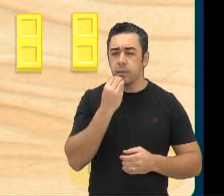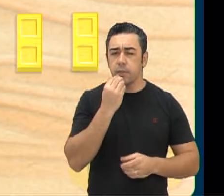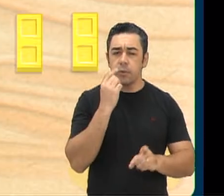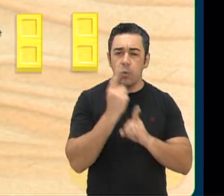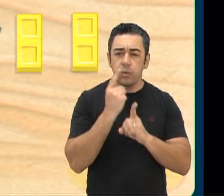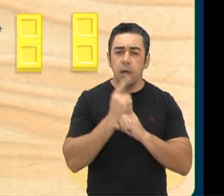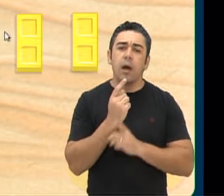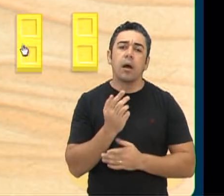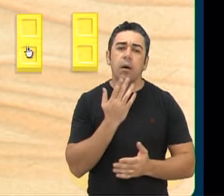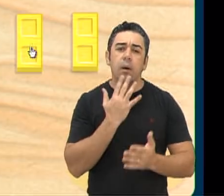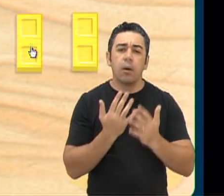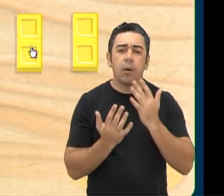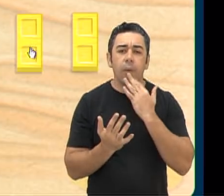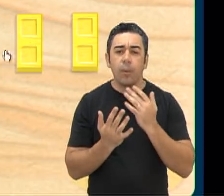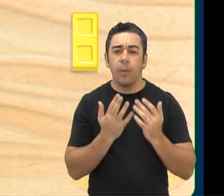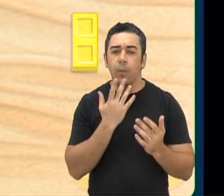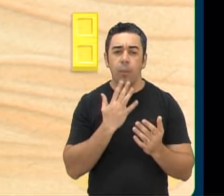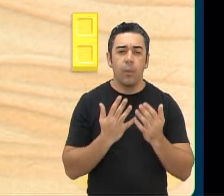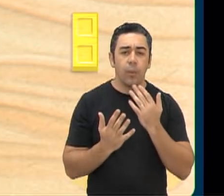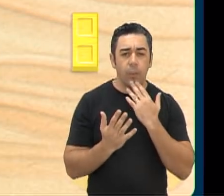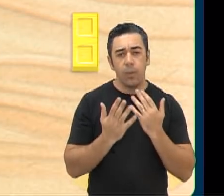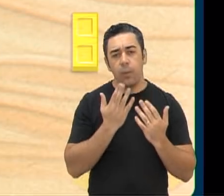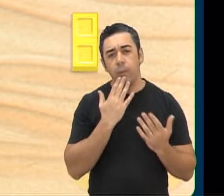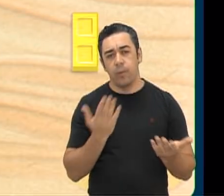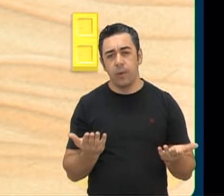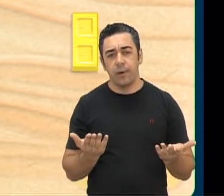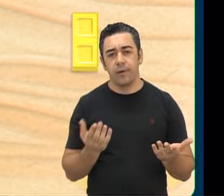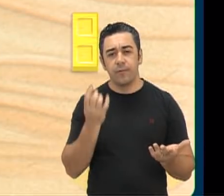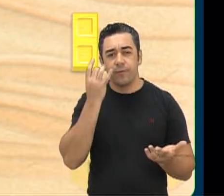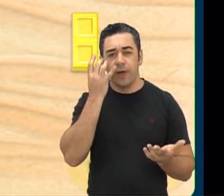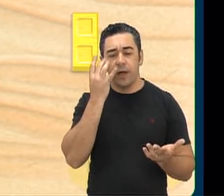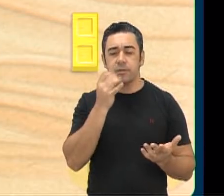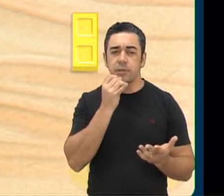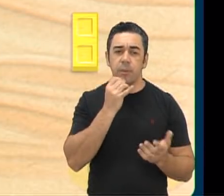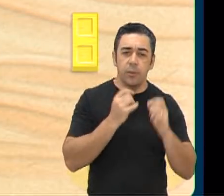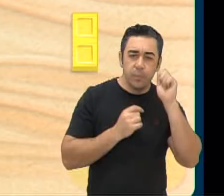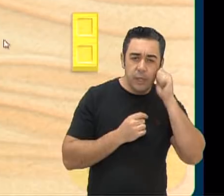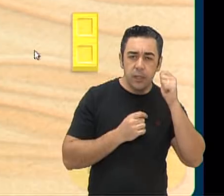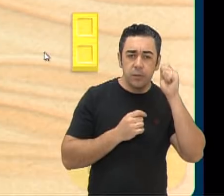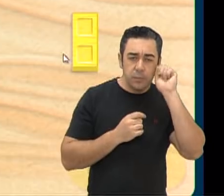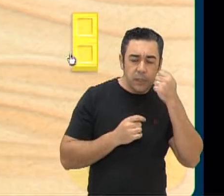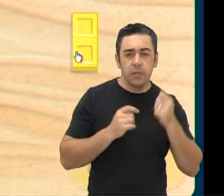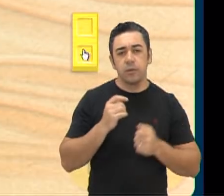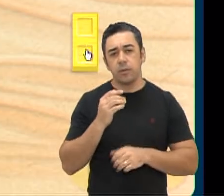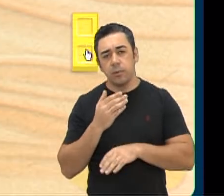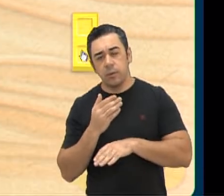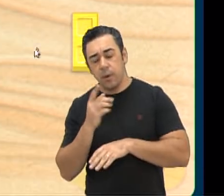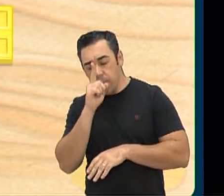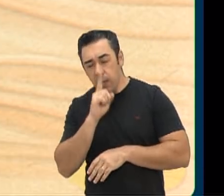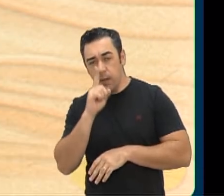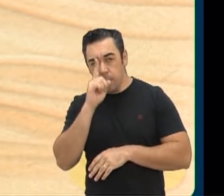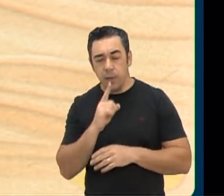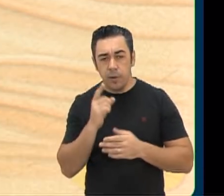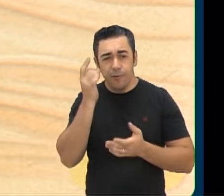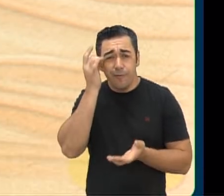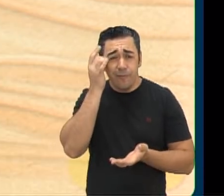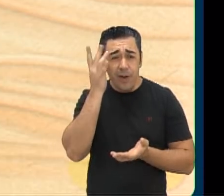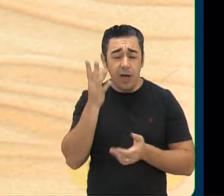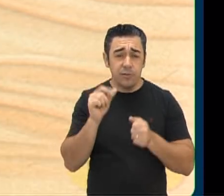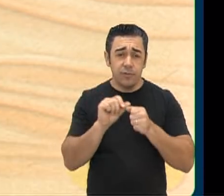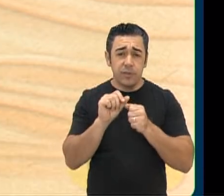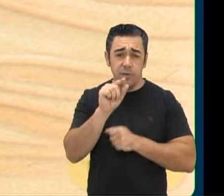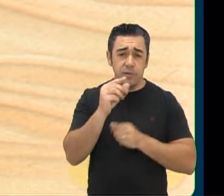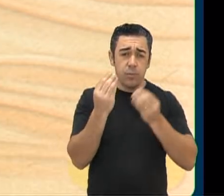pela cor das peças, facilita bastante. Você pode pegar pela cor da peça, ela vai facilitando a montagem